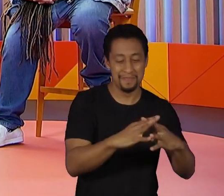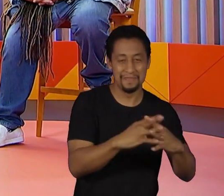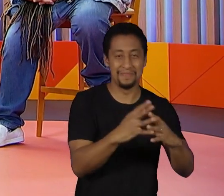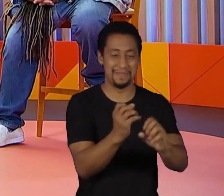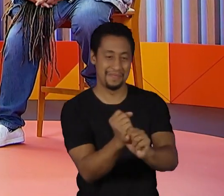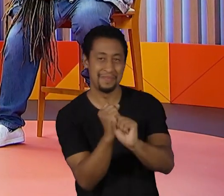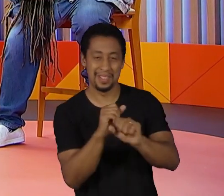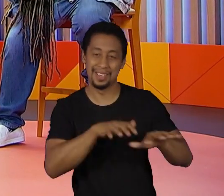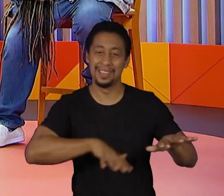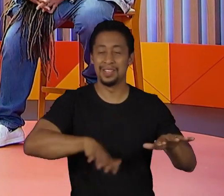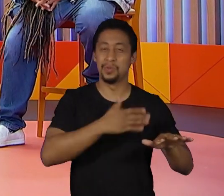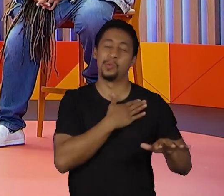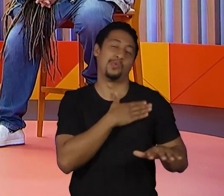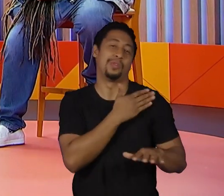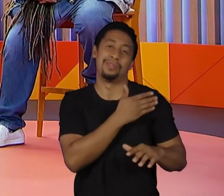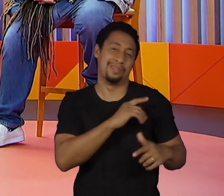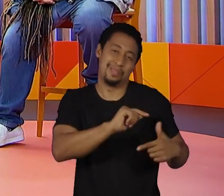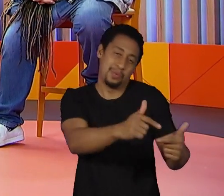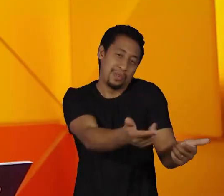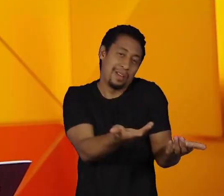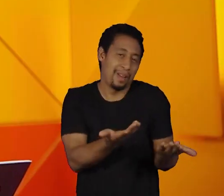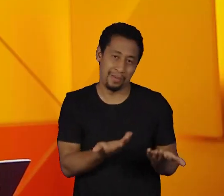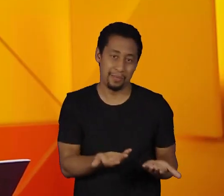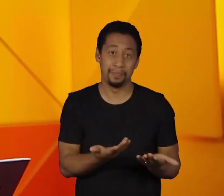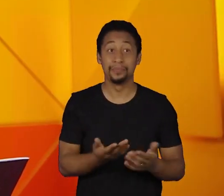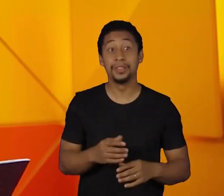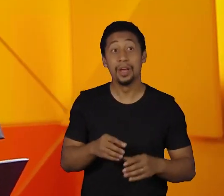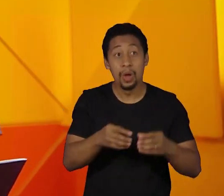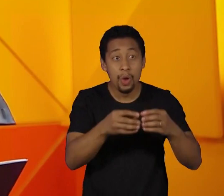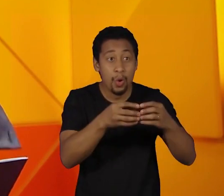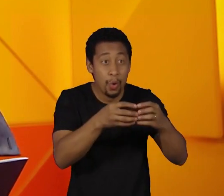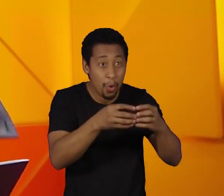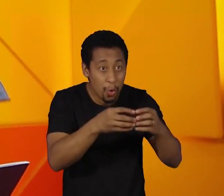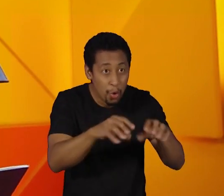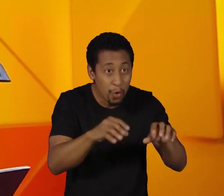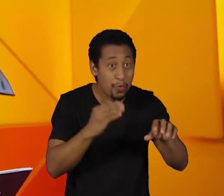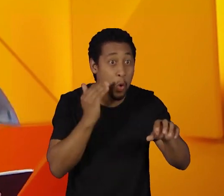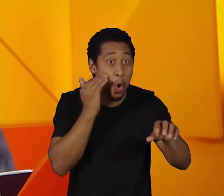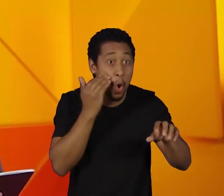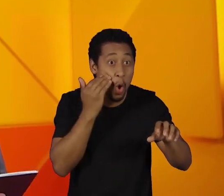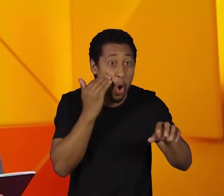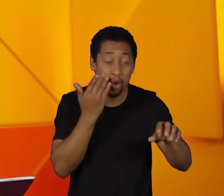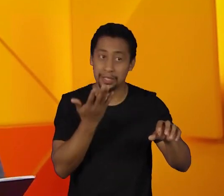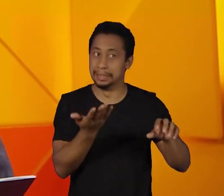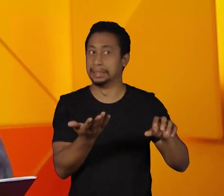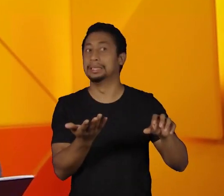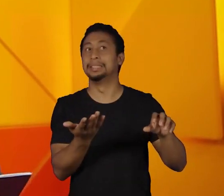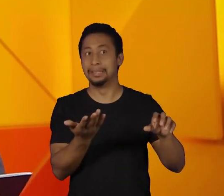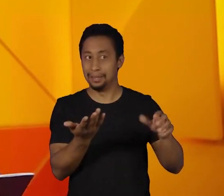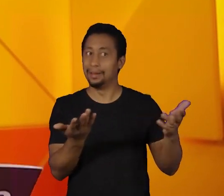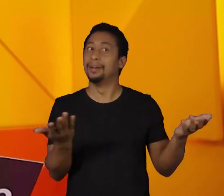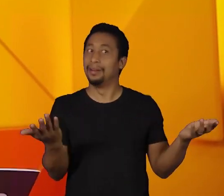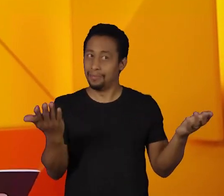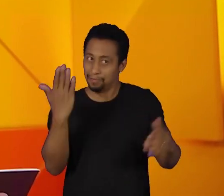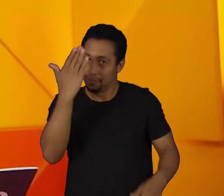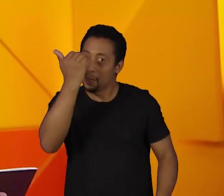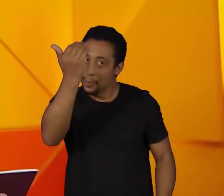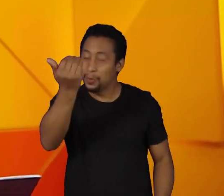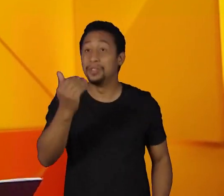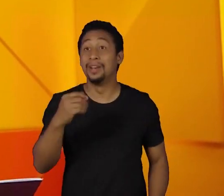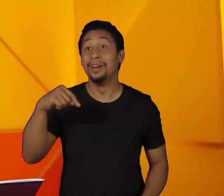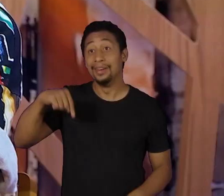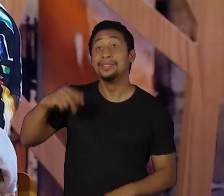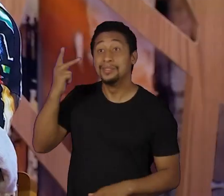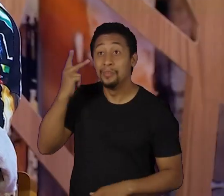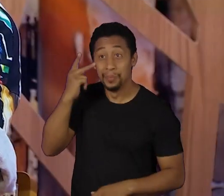tem que ser essa coisa mesmo, democrática e acessível. O ovo rosa é um dos clássicos de boteco. É o símbolo Aqui em São Paulo tem